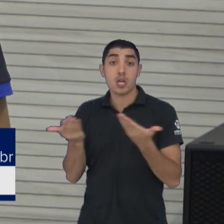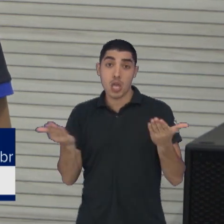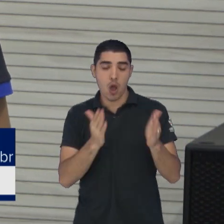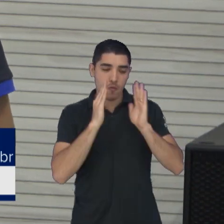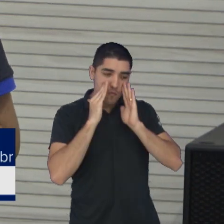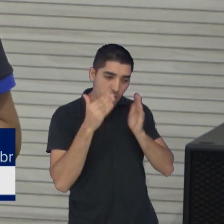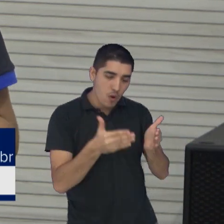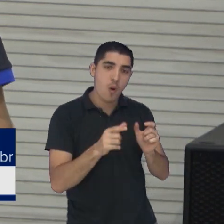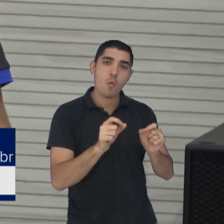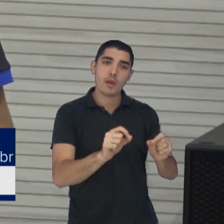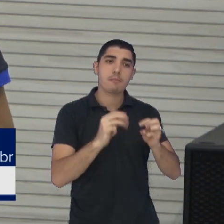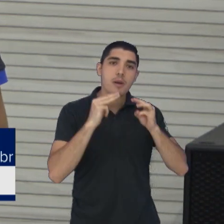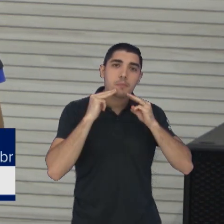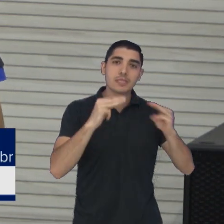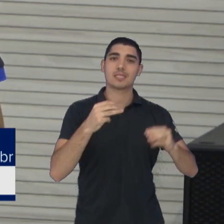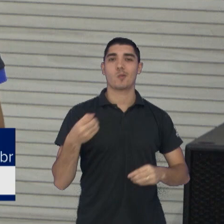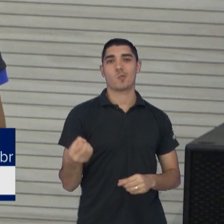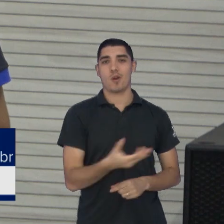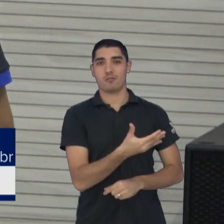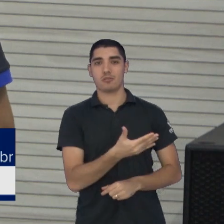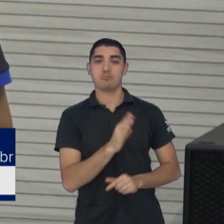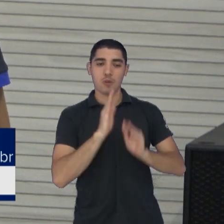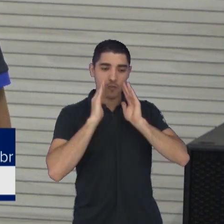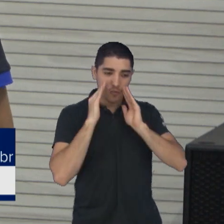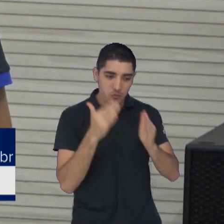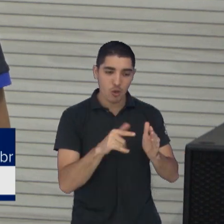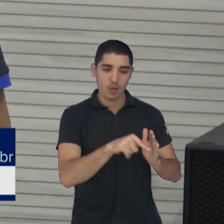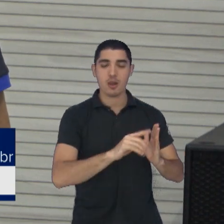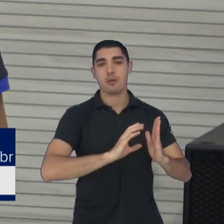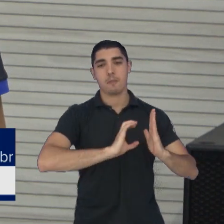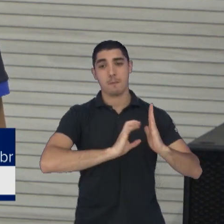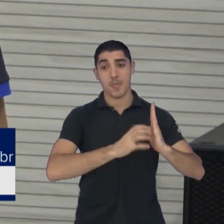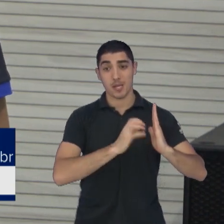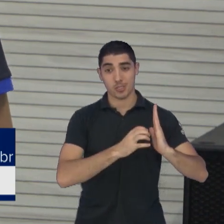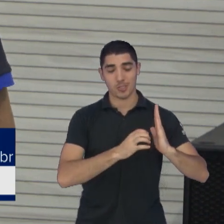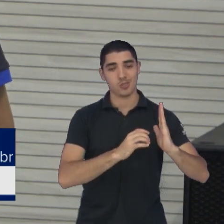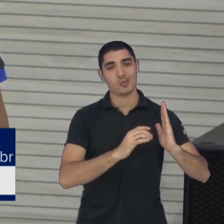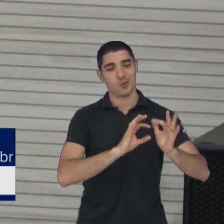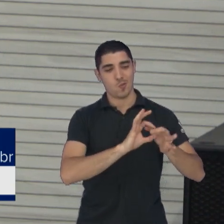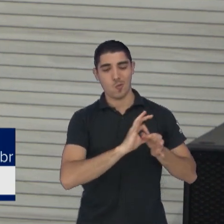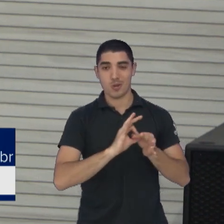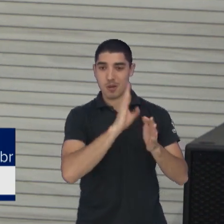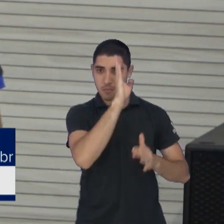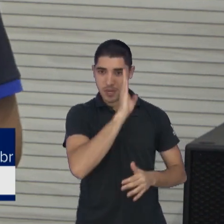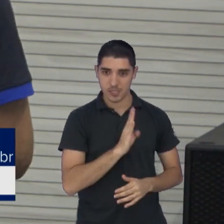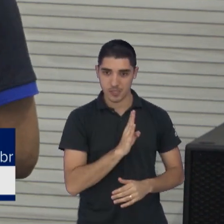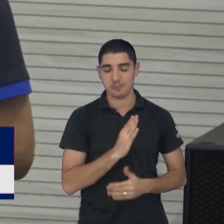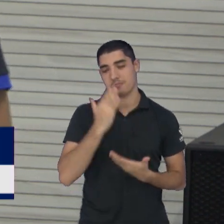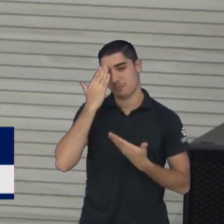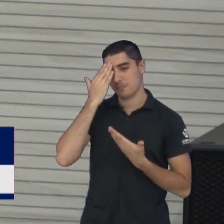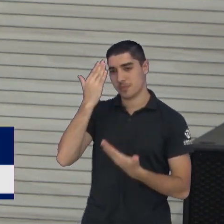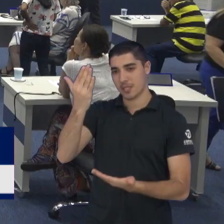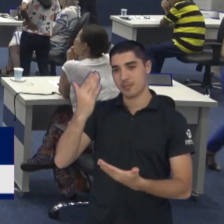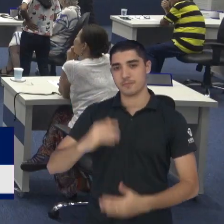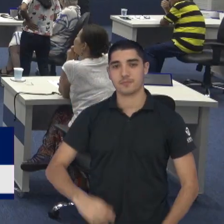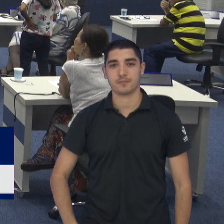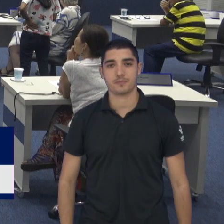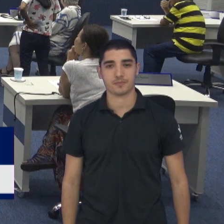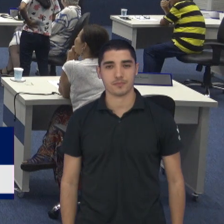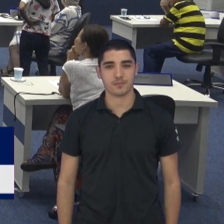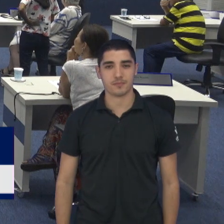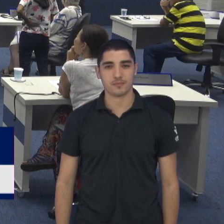trabalhando pela cidade, servindo a cidade agora dentro do União Brasil. Obrigado, presidente.